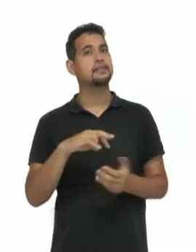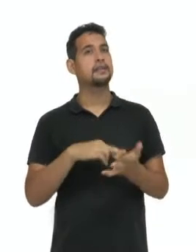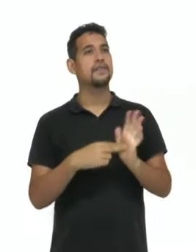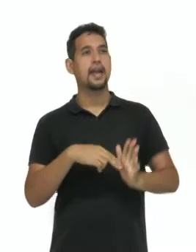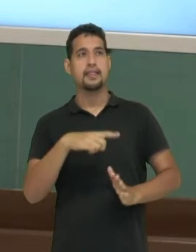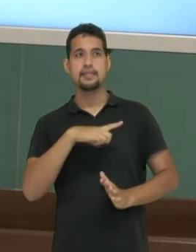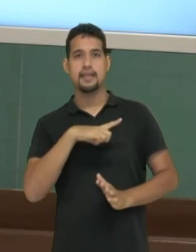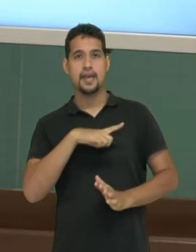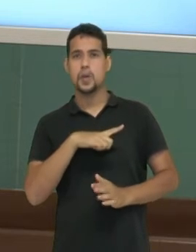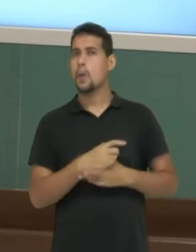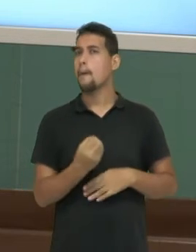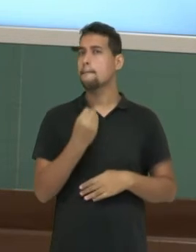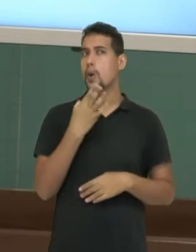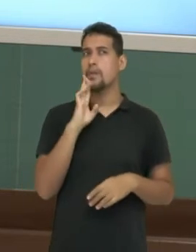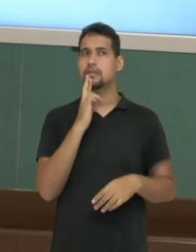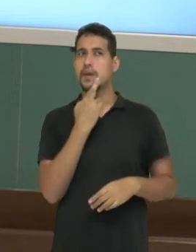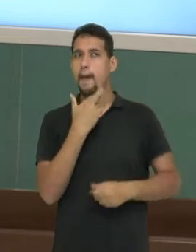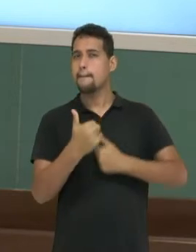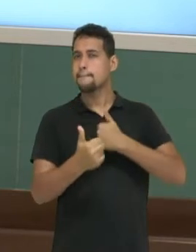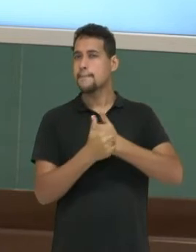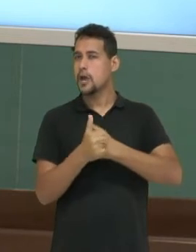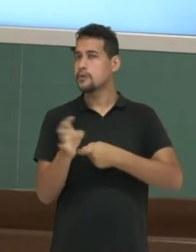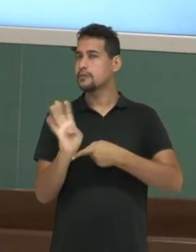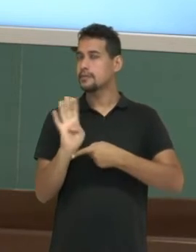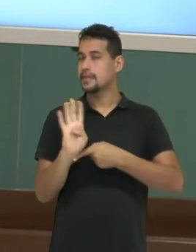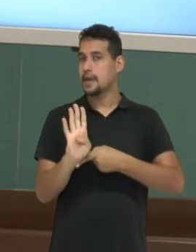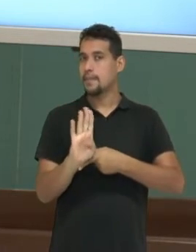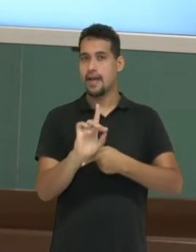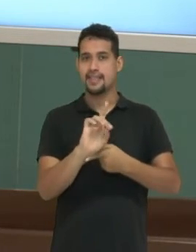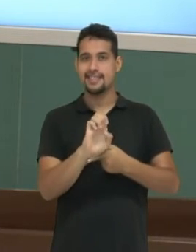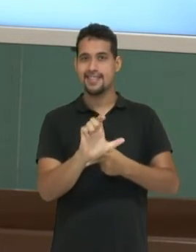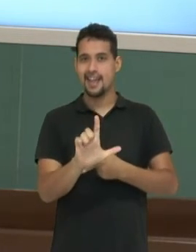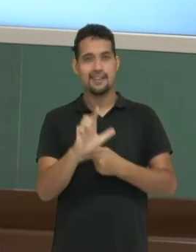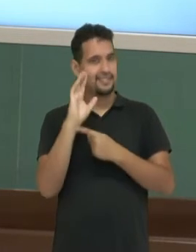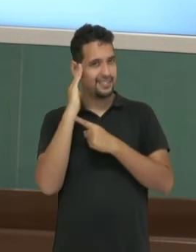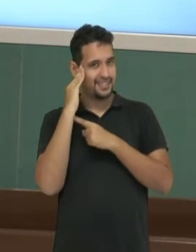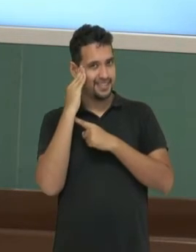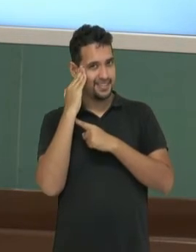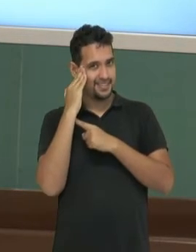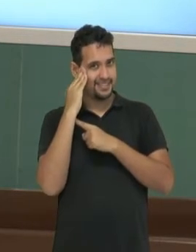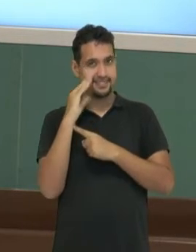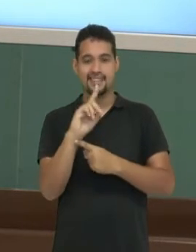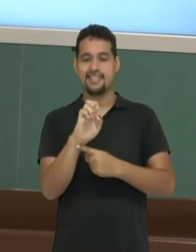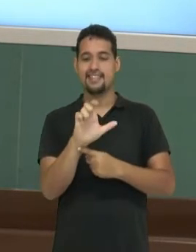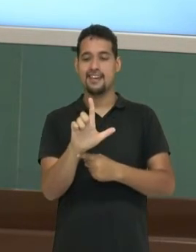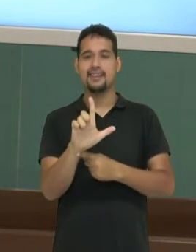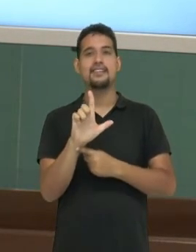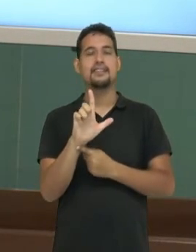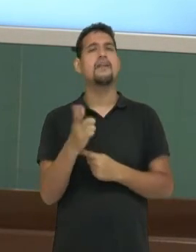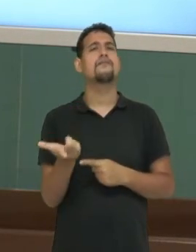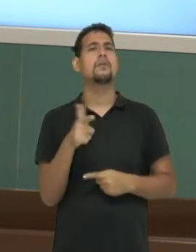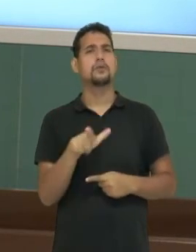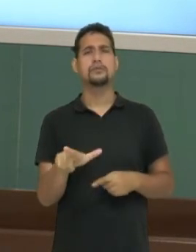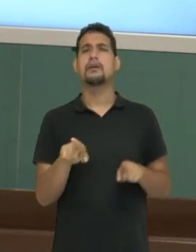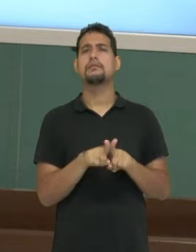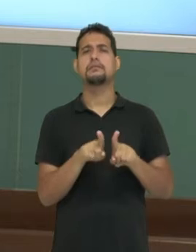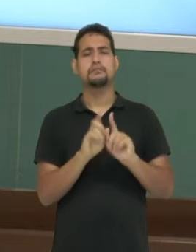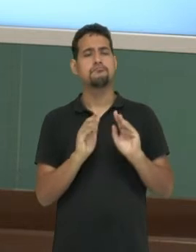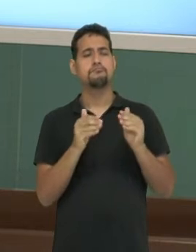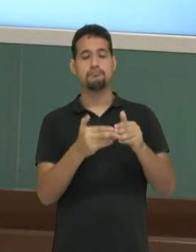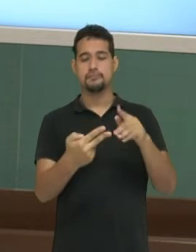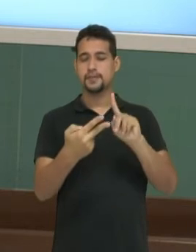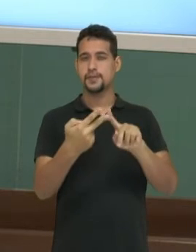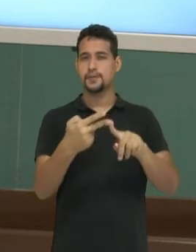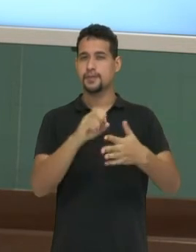ao lado do cinema. ¿Cierto? Vamos a seguir. Vamos a nuestra